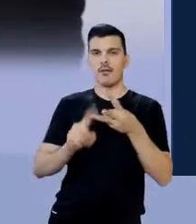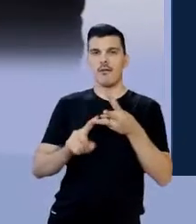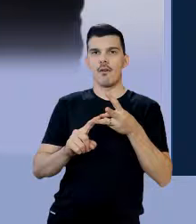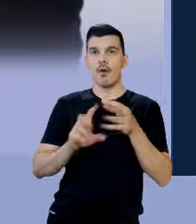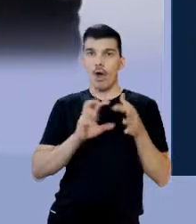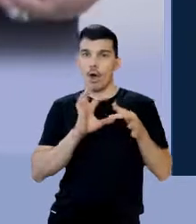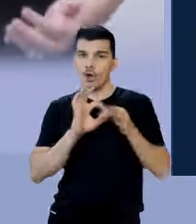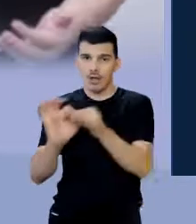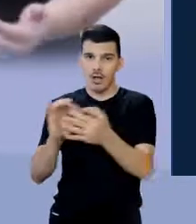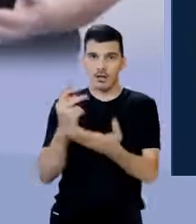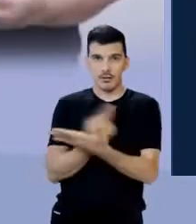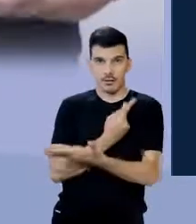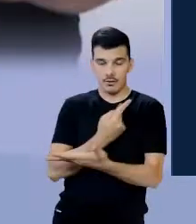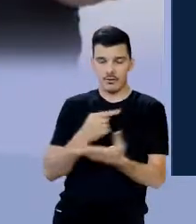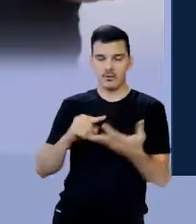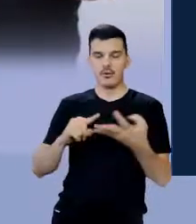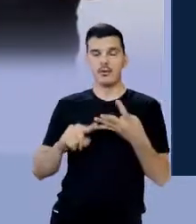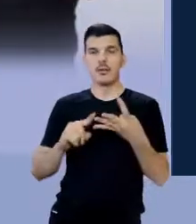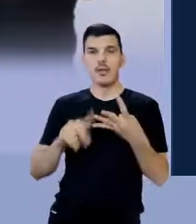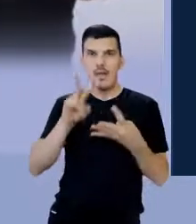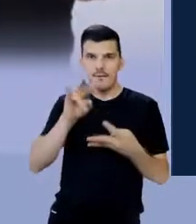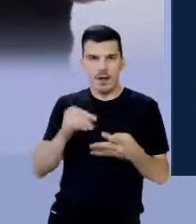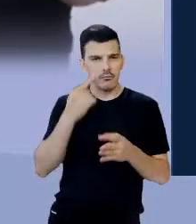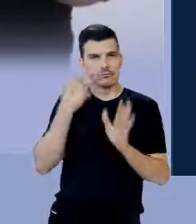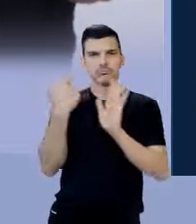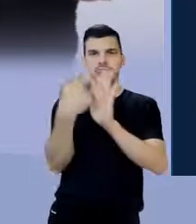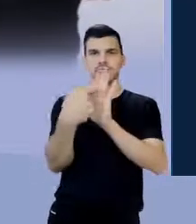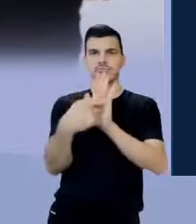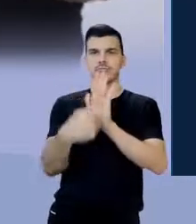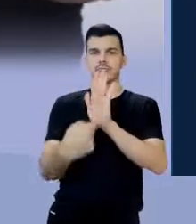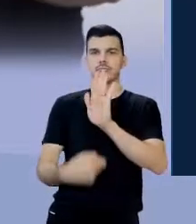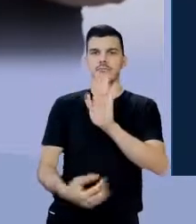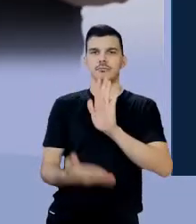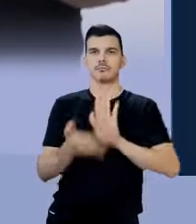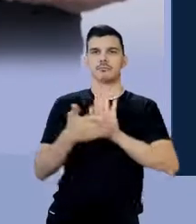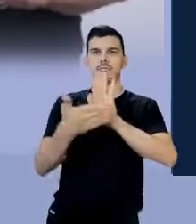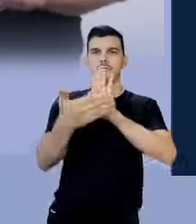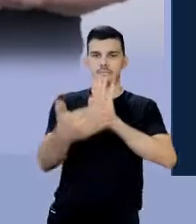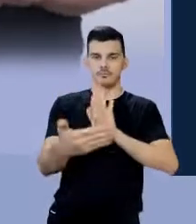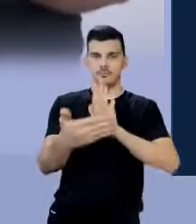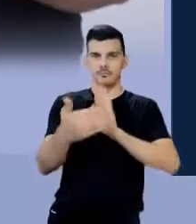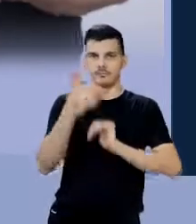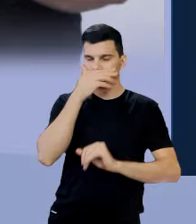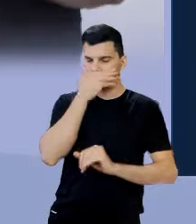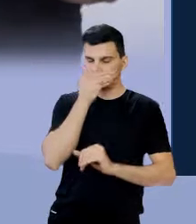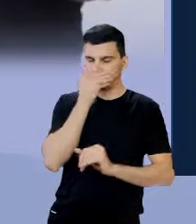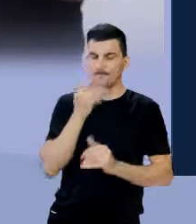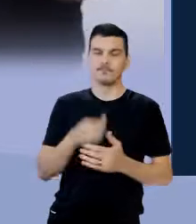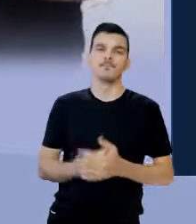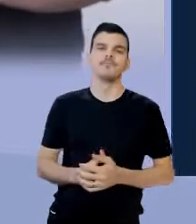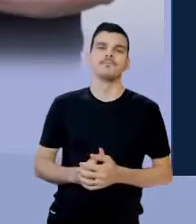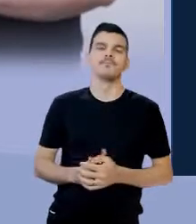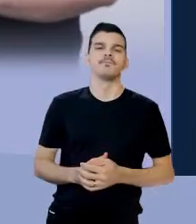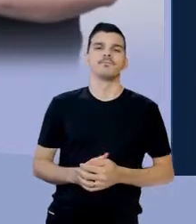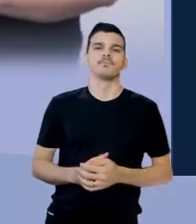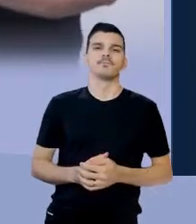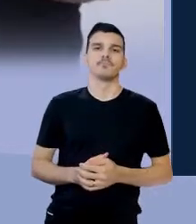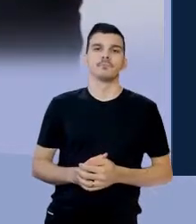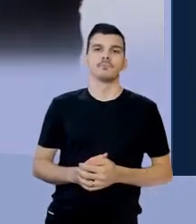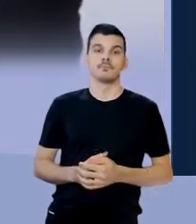personagem, a ocorrência dos fatos, e ele então relatará tudo isso de modo